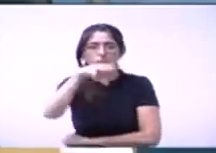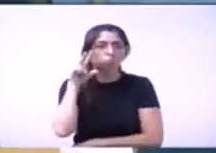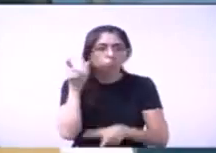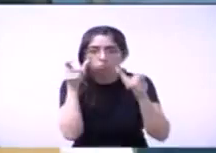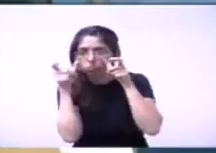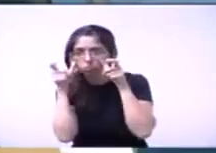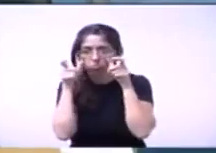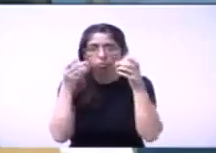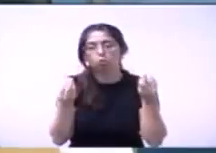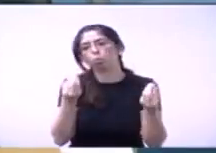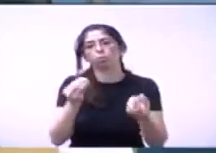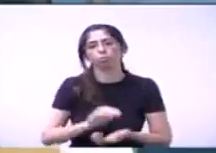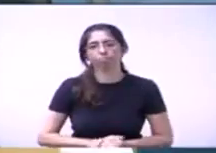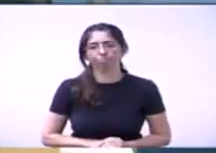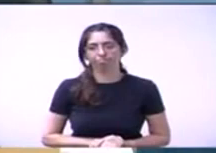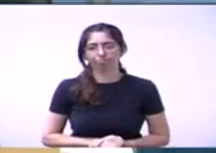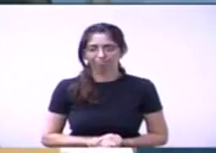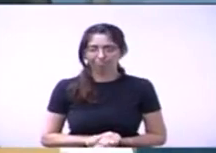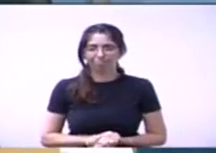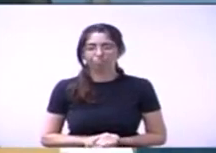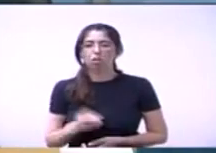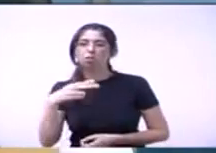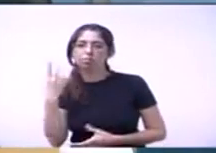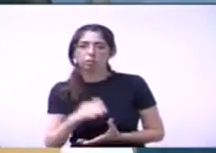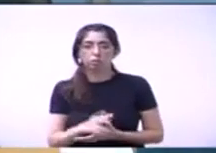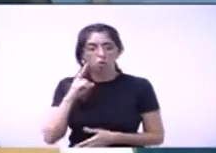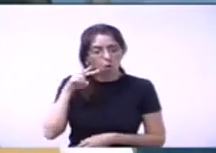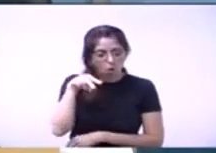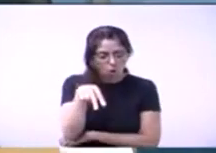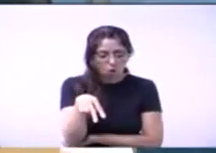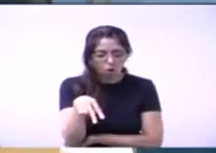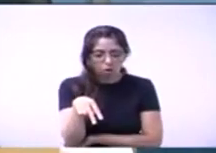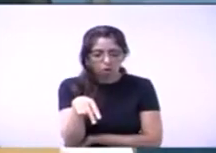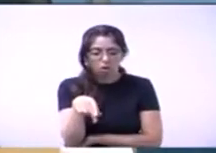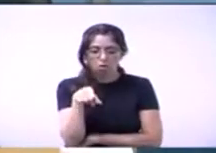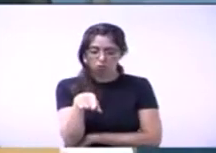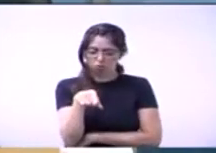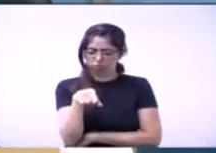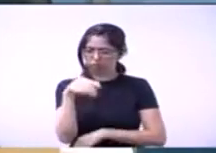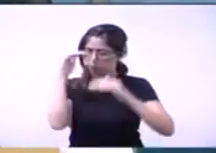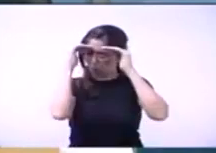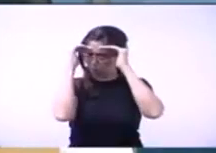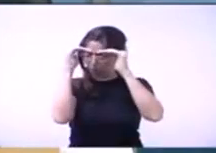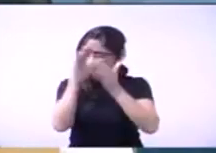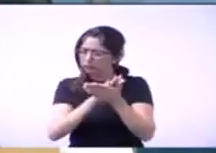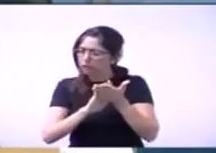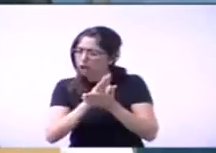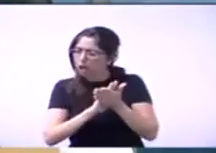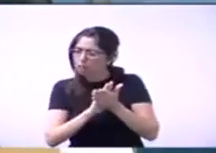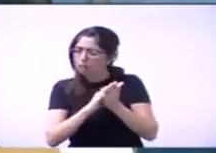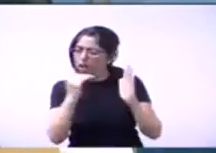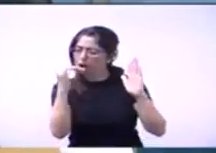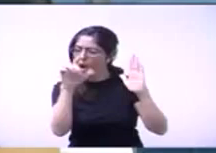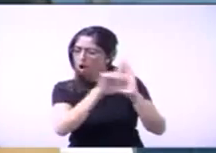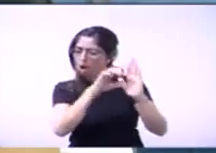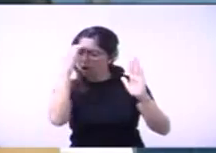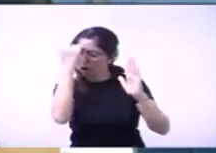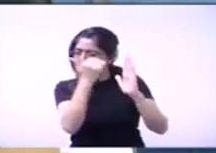fiscalizar a empresa? Vai lá e vai falar, olha, porque você não cumpriu, vou te aplicar a multa? Onde vocês já viram